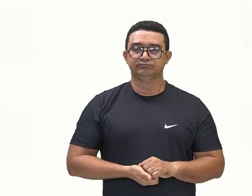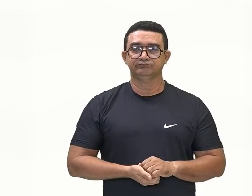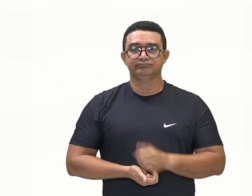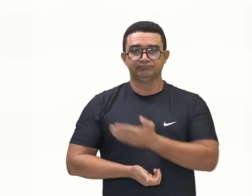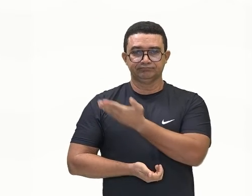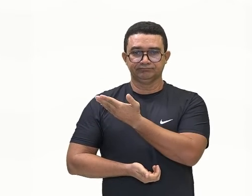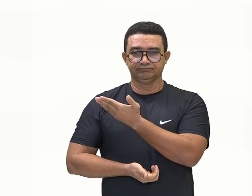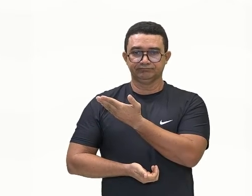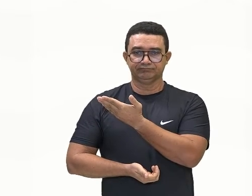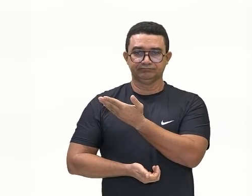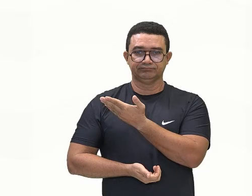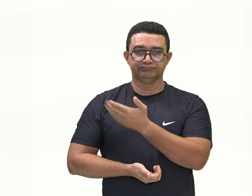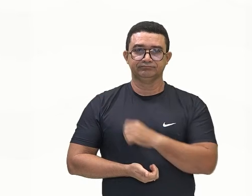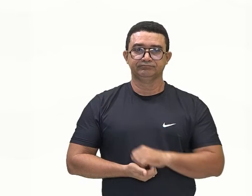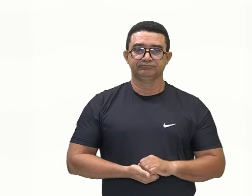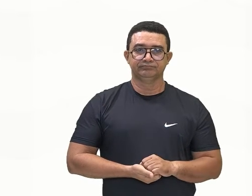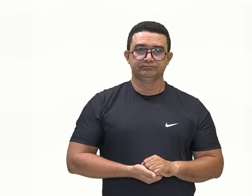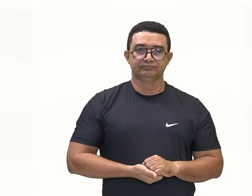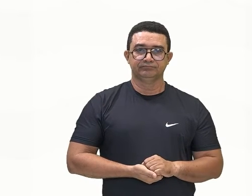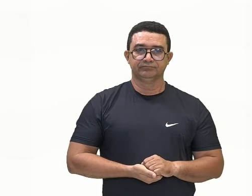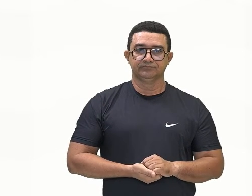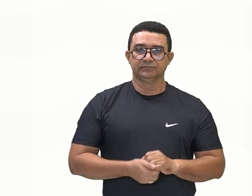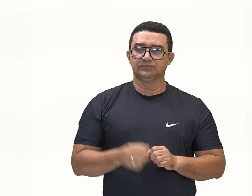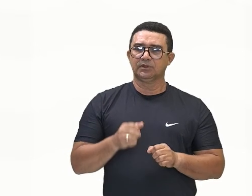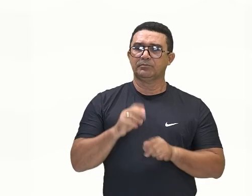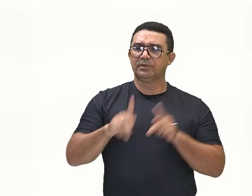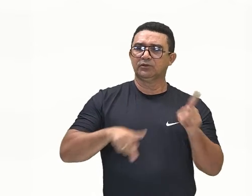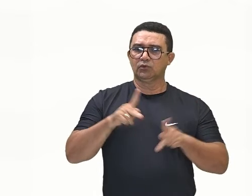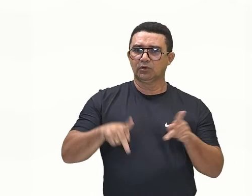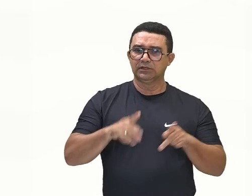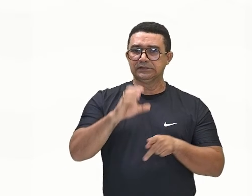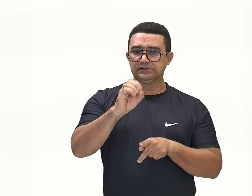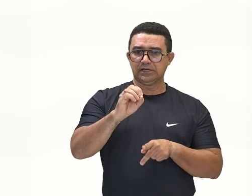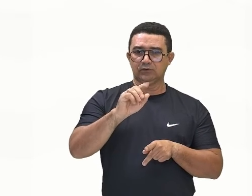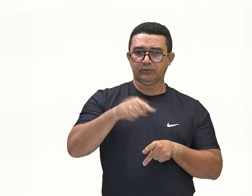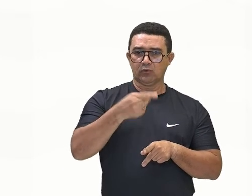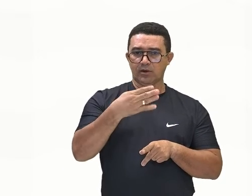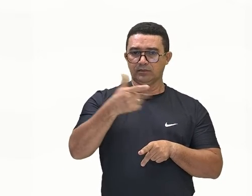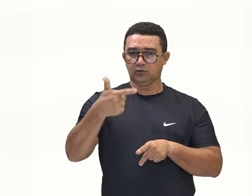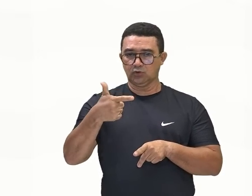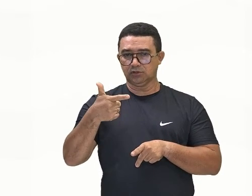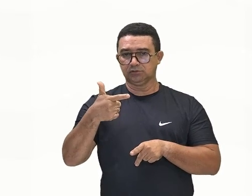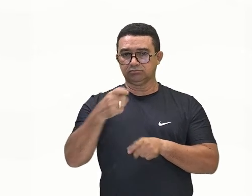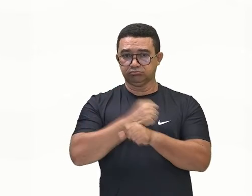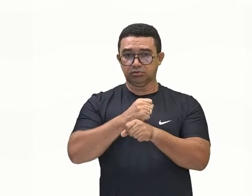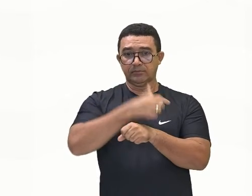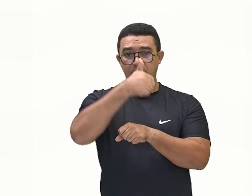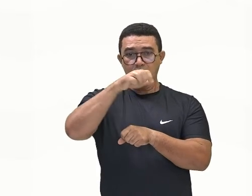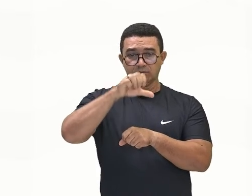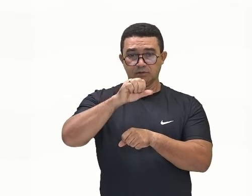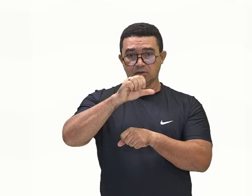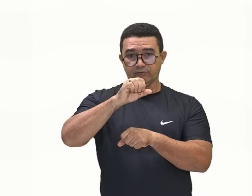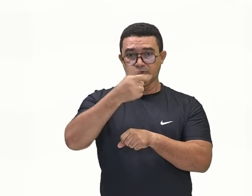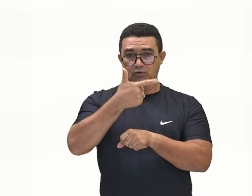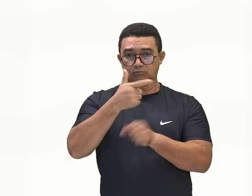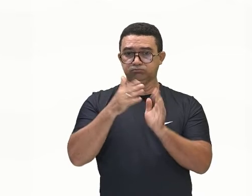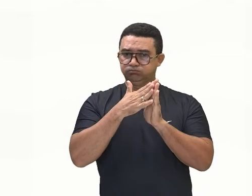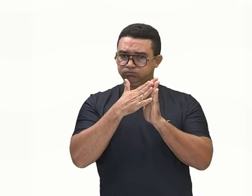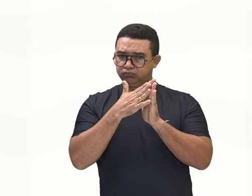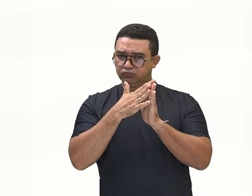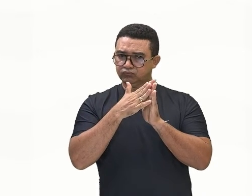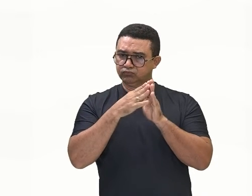dado atual, de que a população saiu de 0,42 em 1992 para 0,59